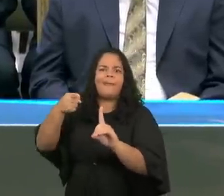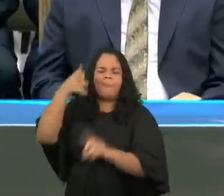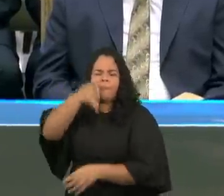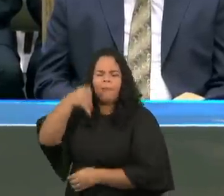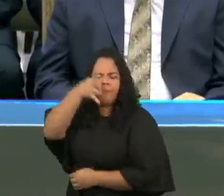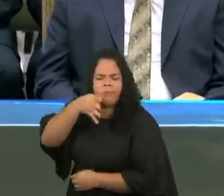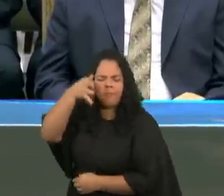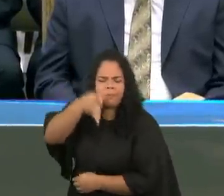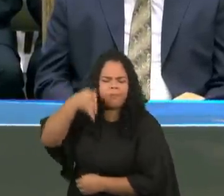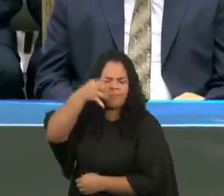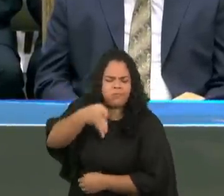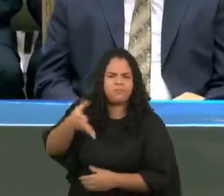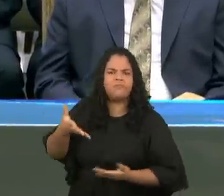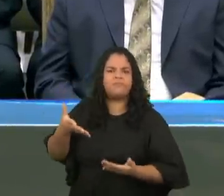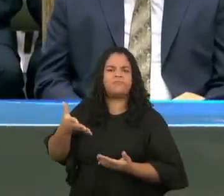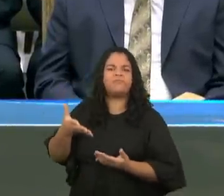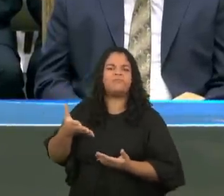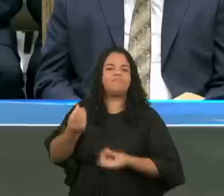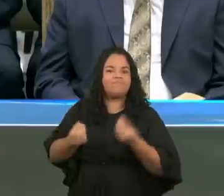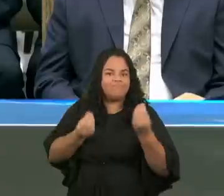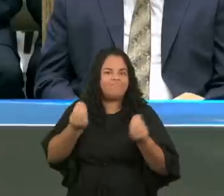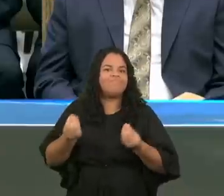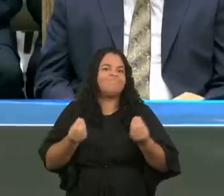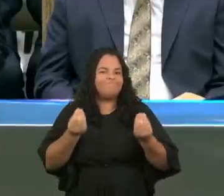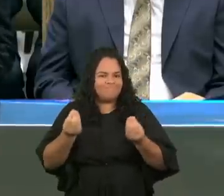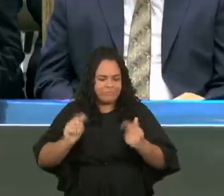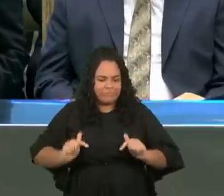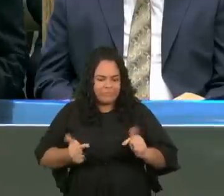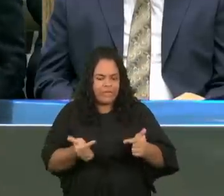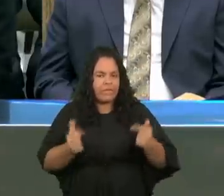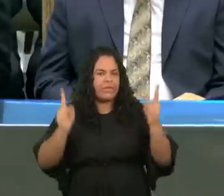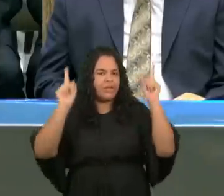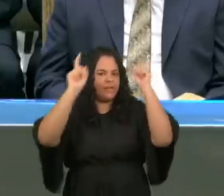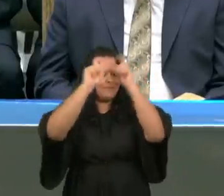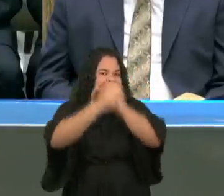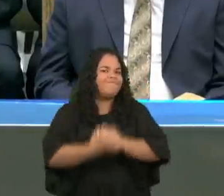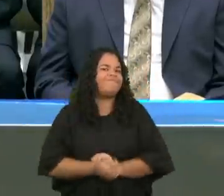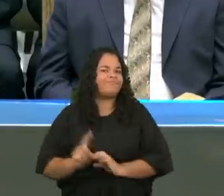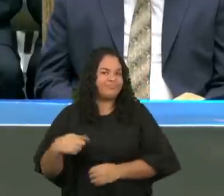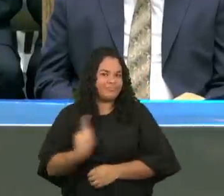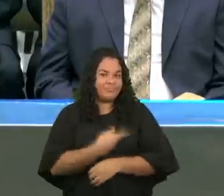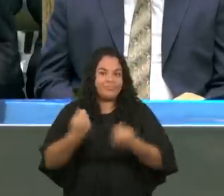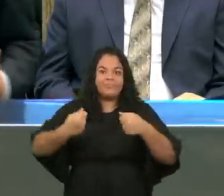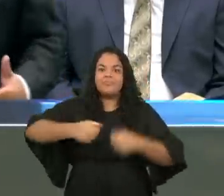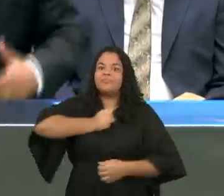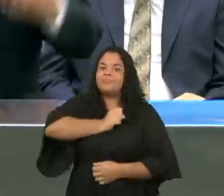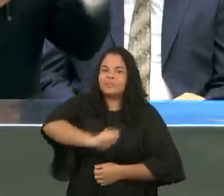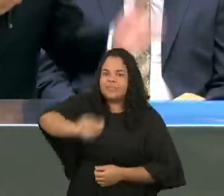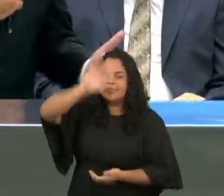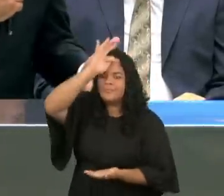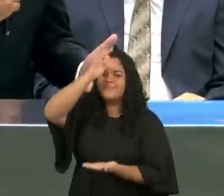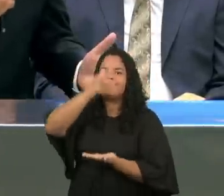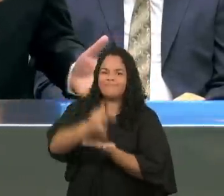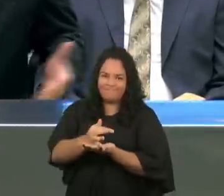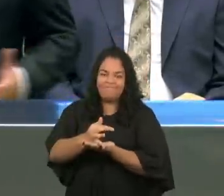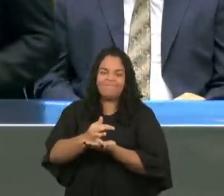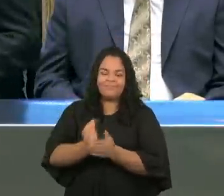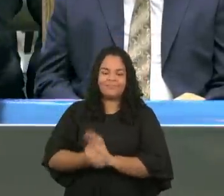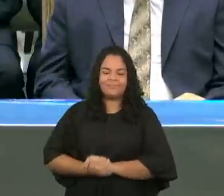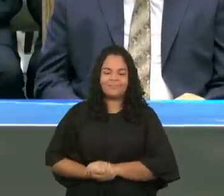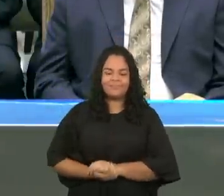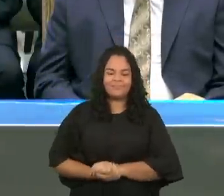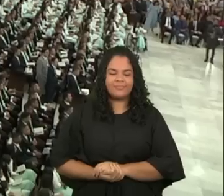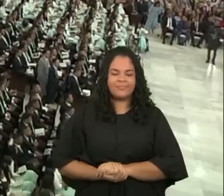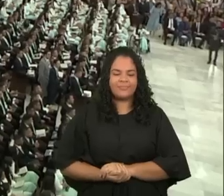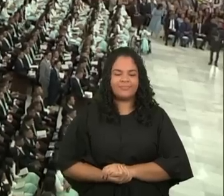pessoas. Então nós enfrentamos esta batalha da fé. Eu disse o quê? Não, eu não